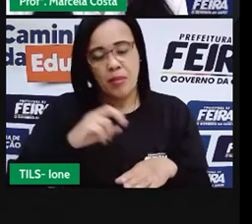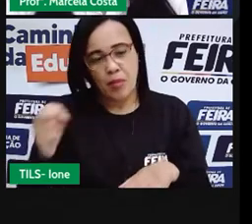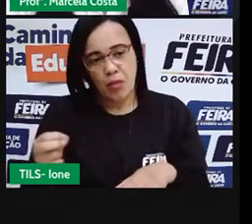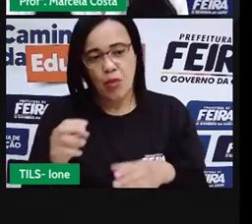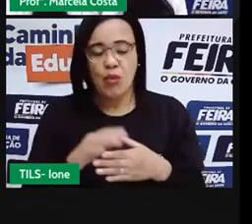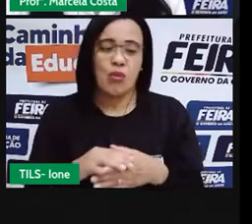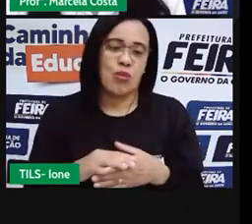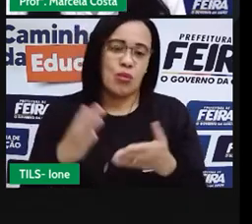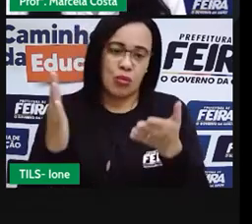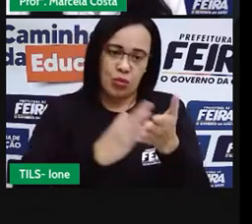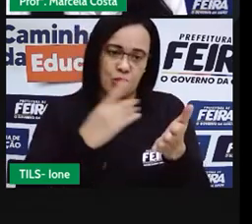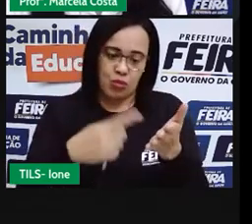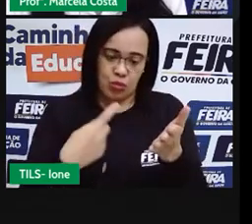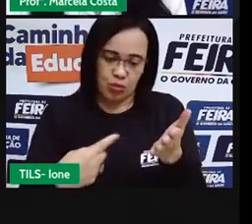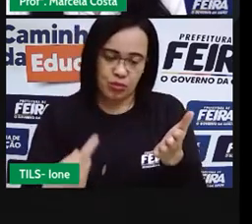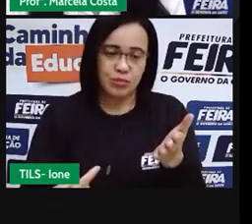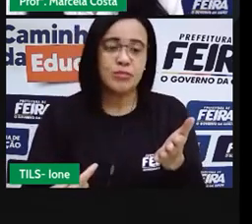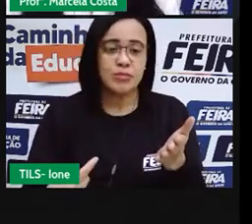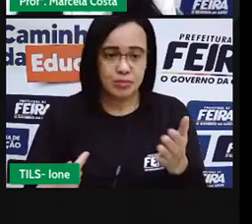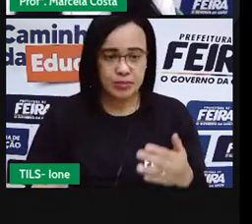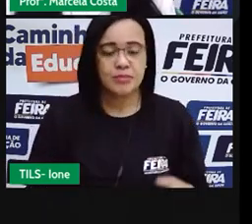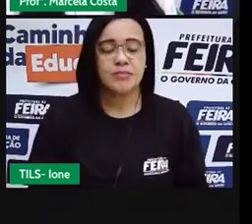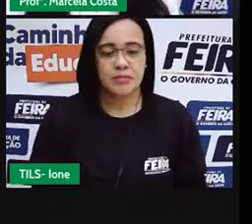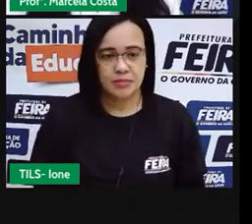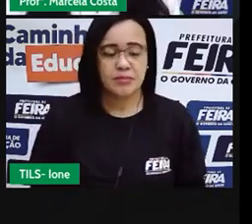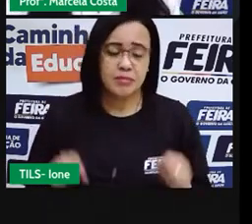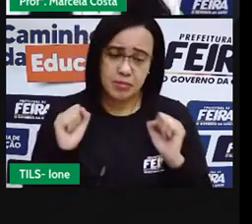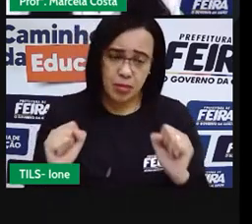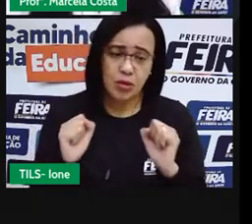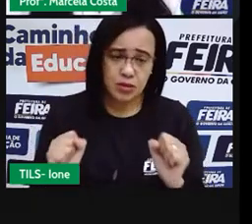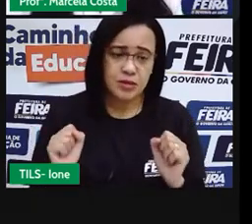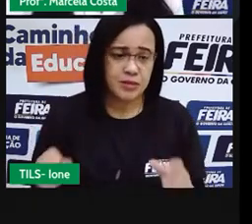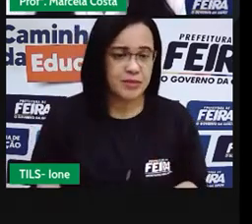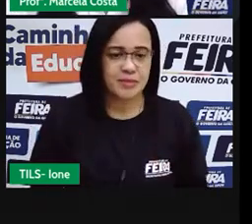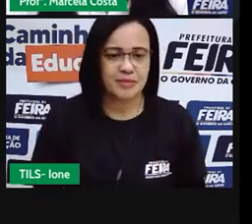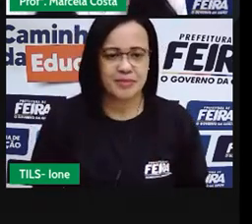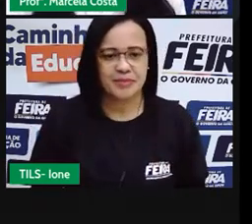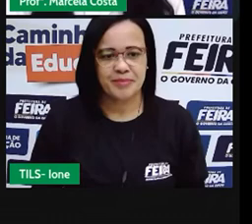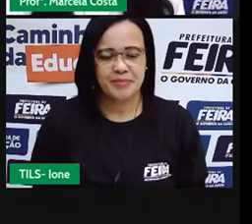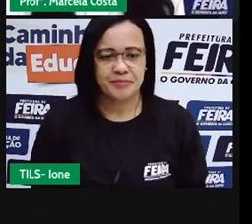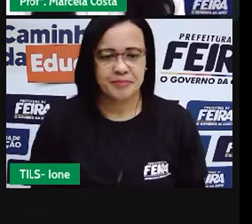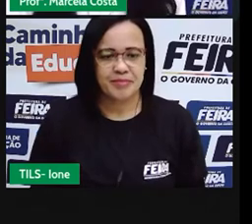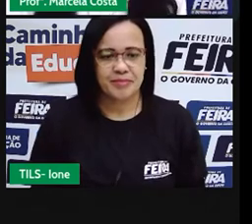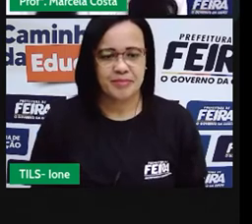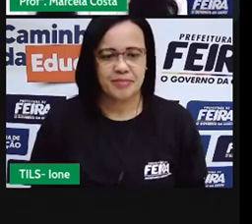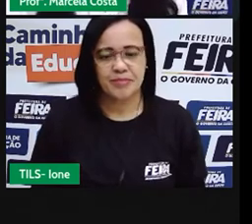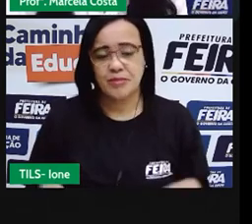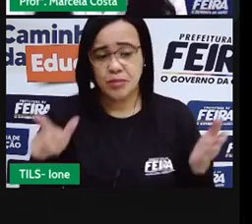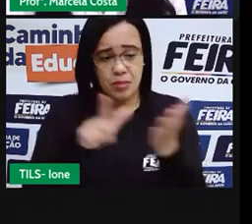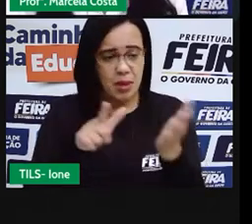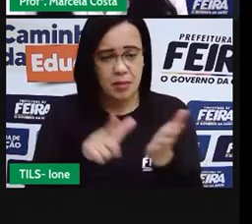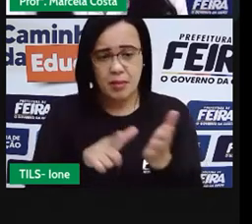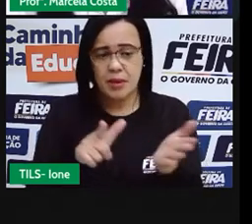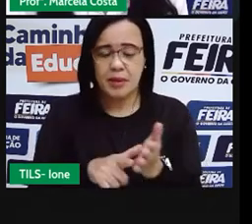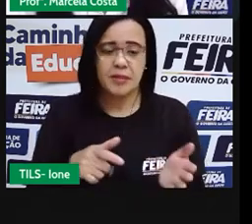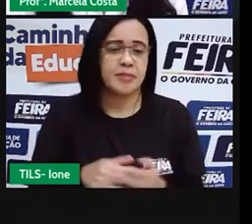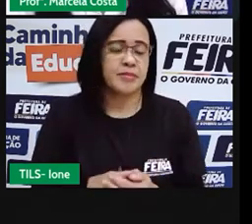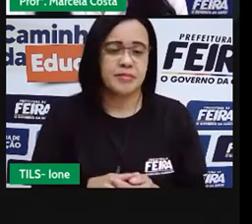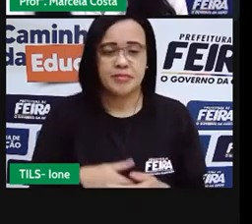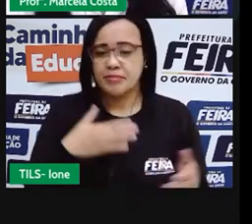papel de ofício ou do seu caderno mesmo ou de uma folha de alguma